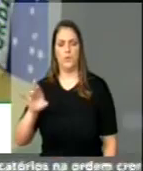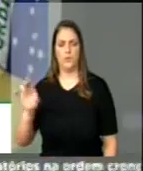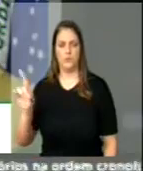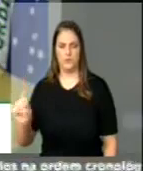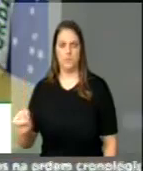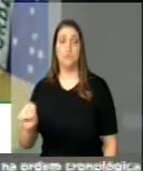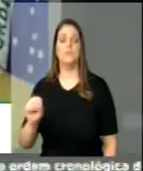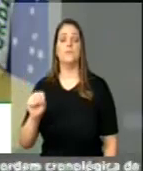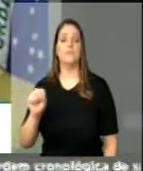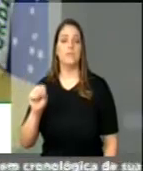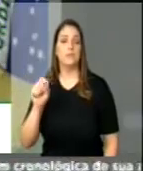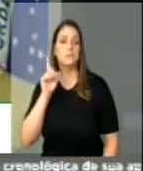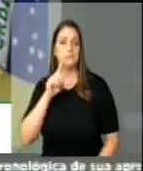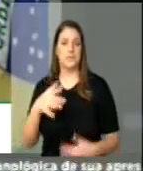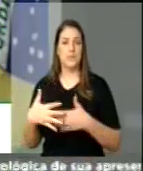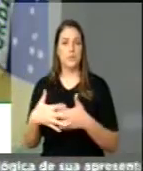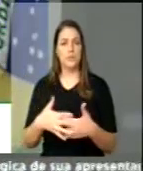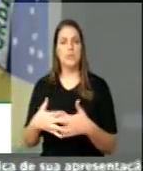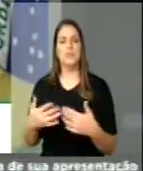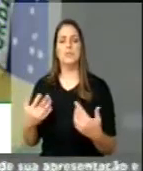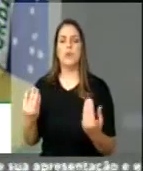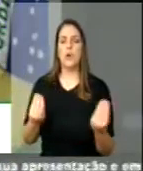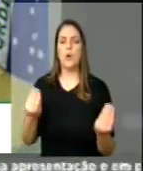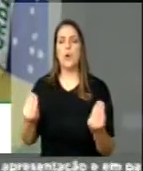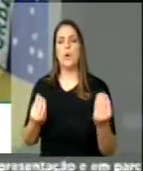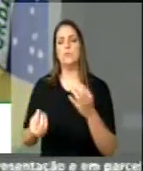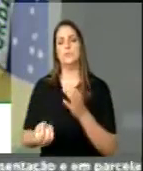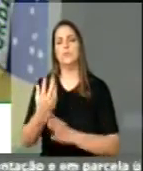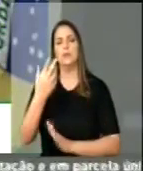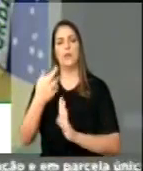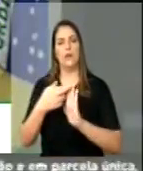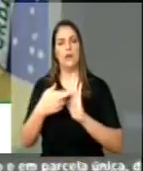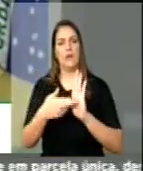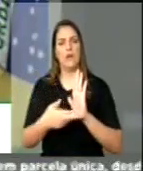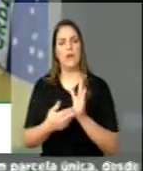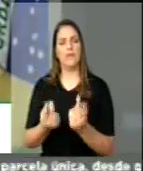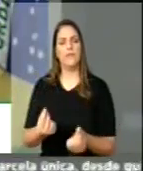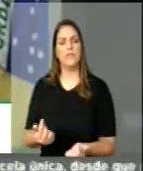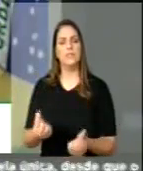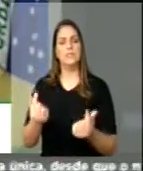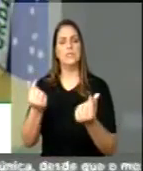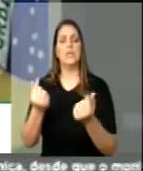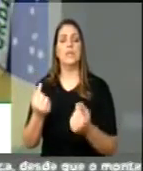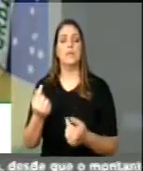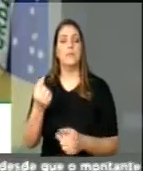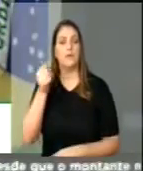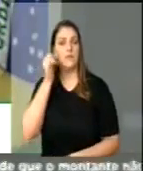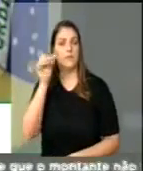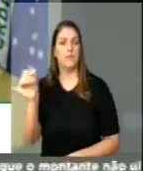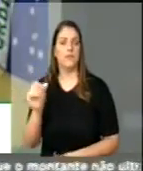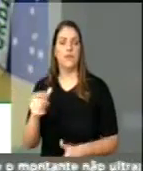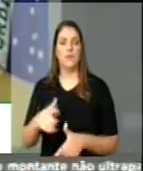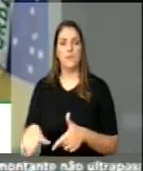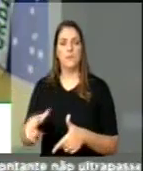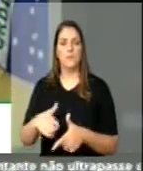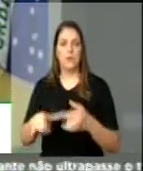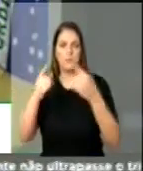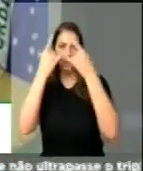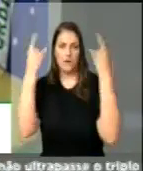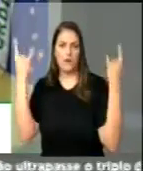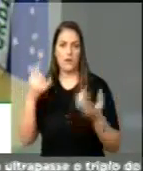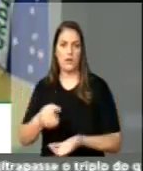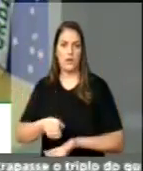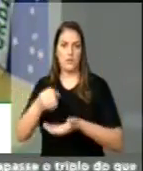objetivo de estabelecer regras financeiras e comerciais capazes de evitar as repetidas crises do capitalismo